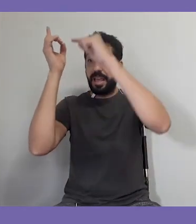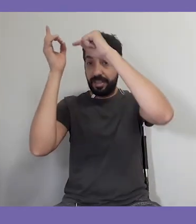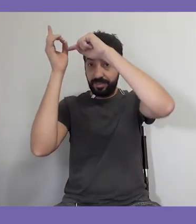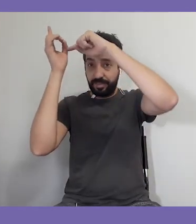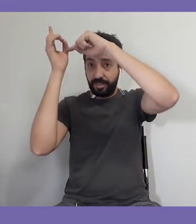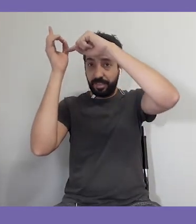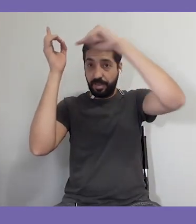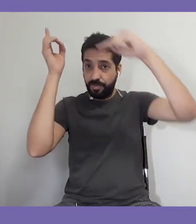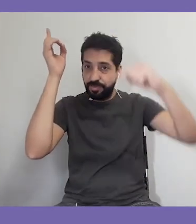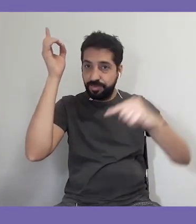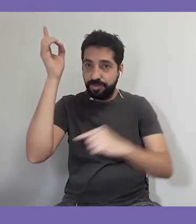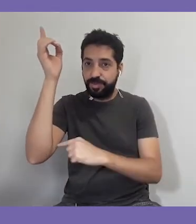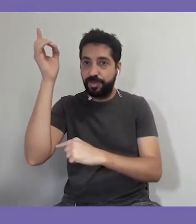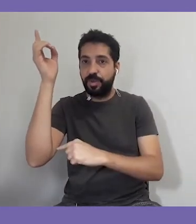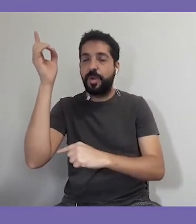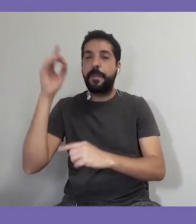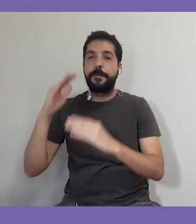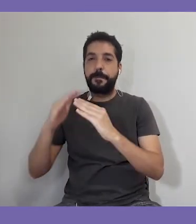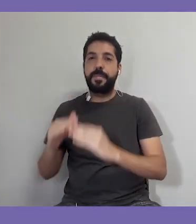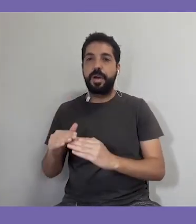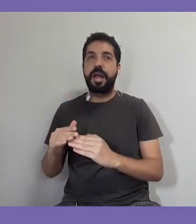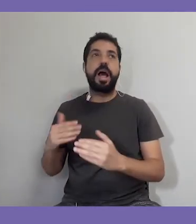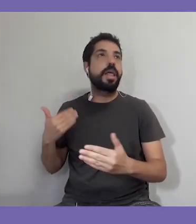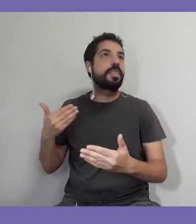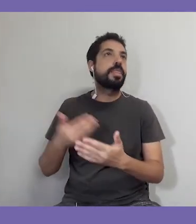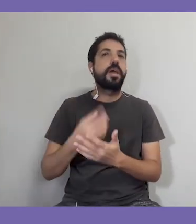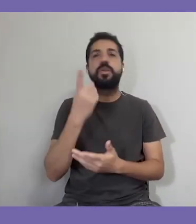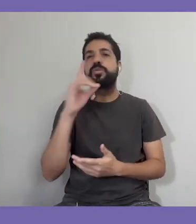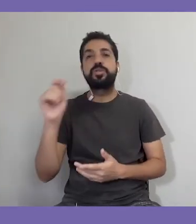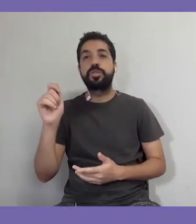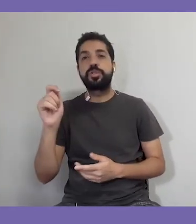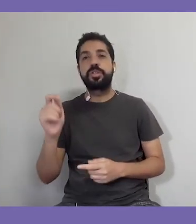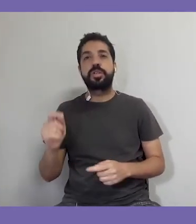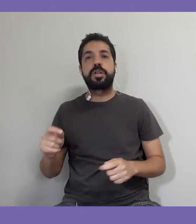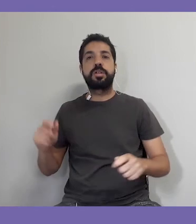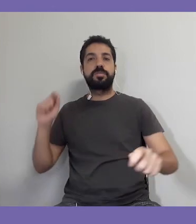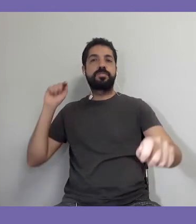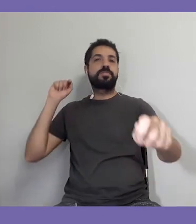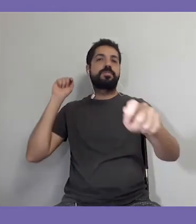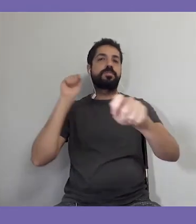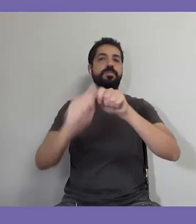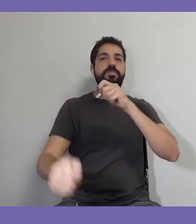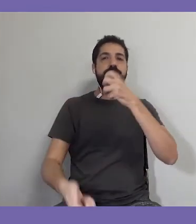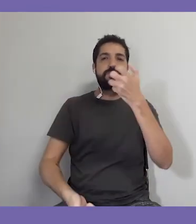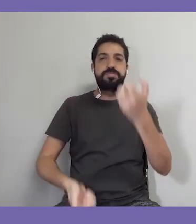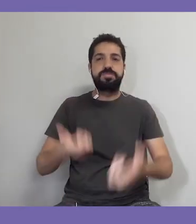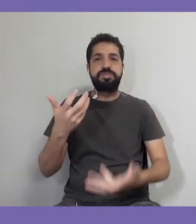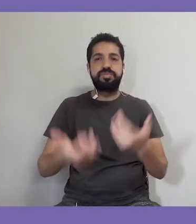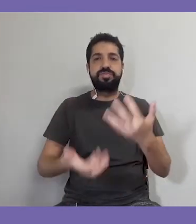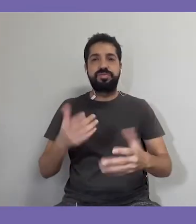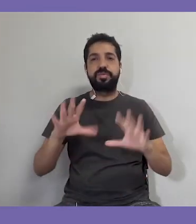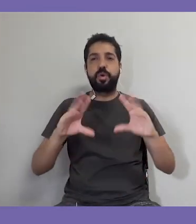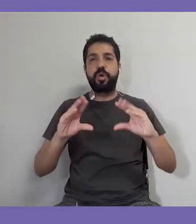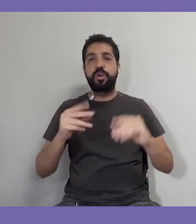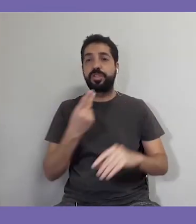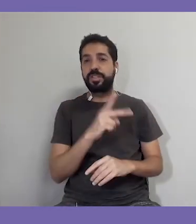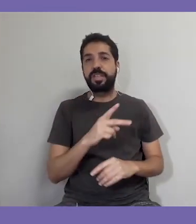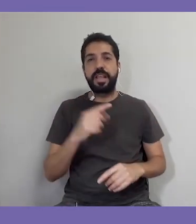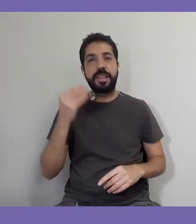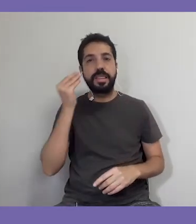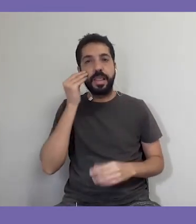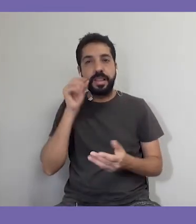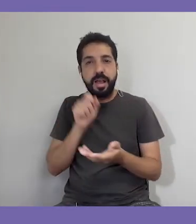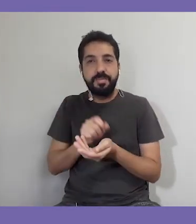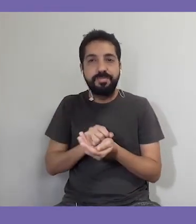baixo, assim, botou o colchão dele no chão e tal. Até que um dia as pessoas resolvem queimar o colchão